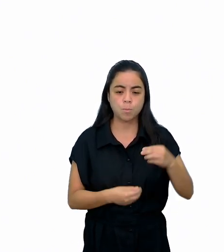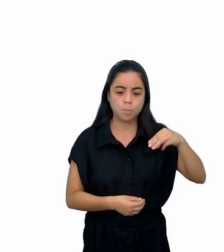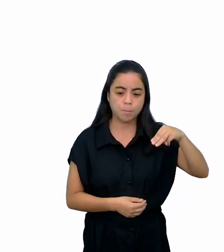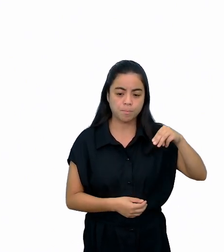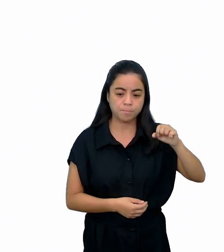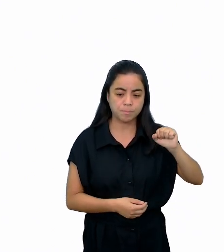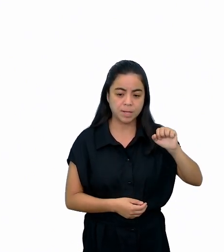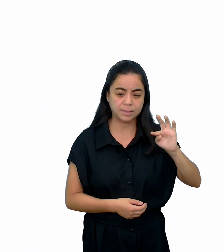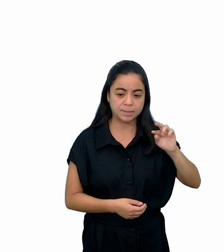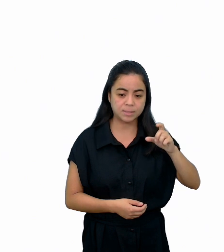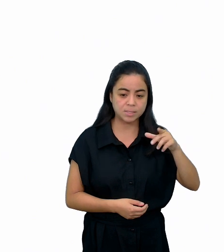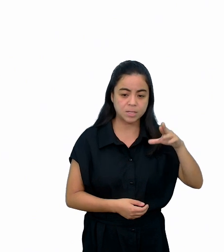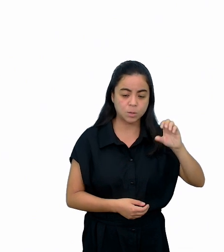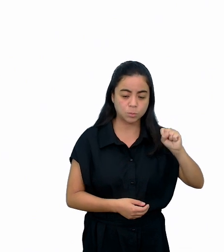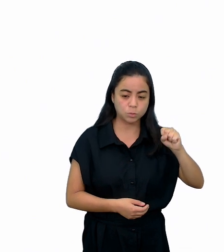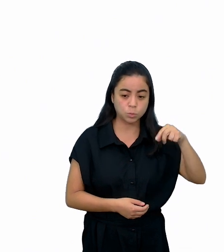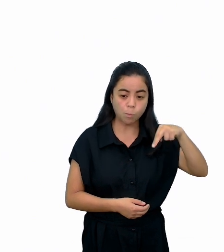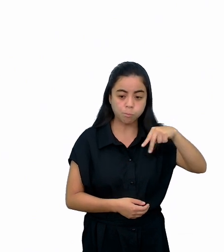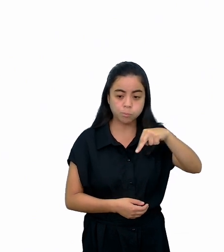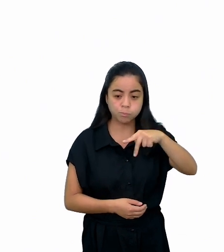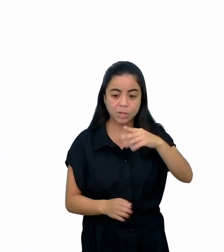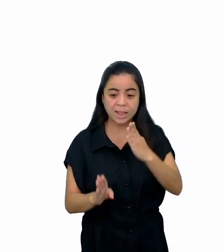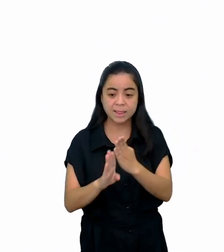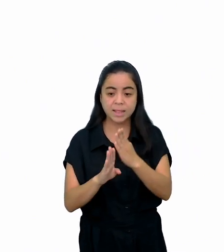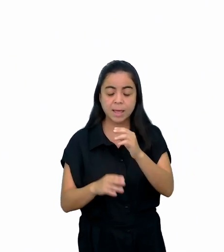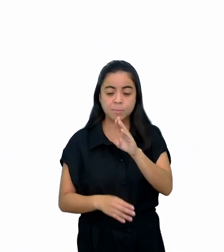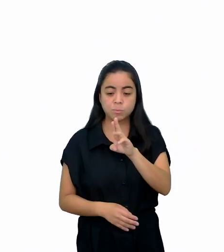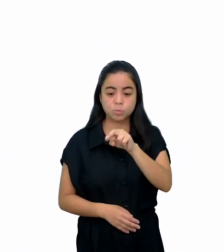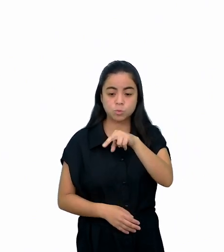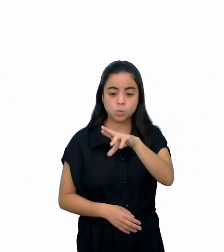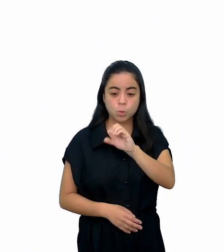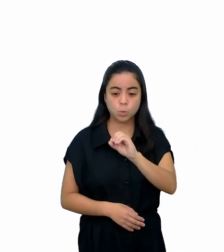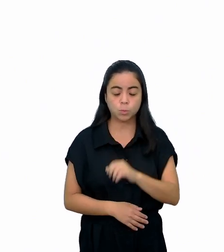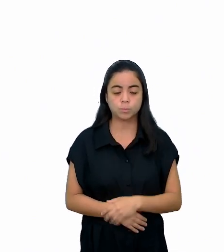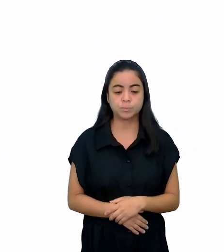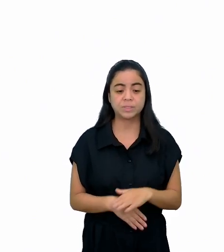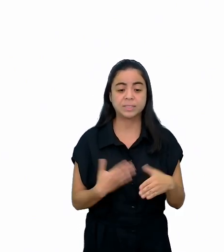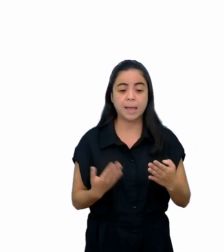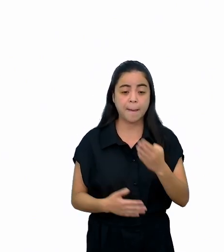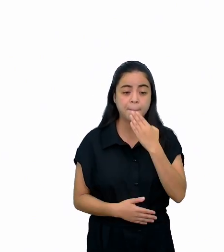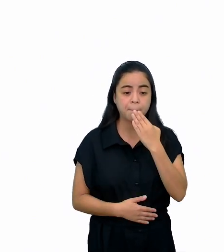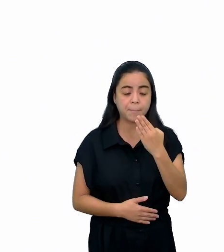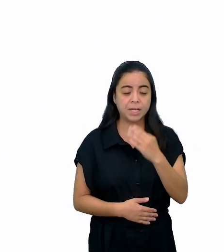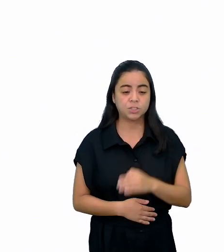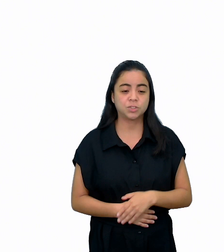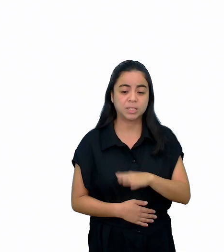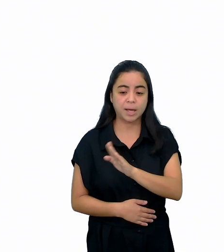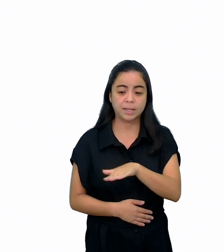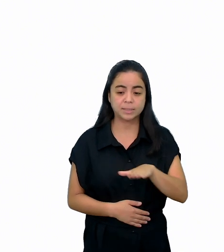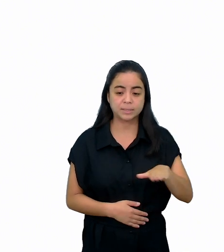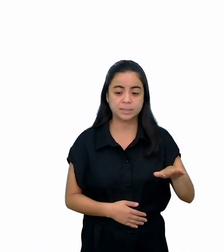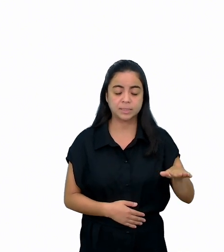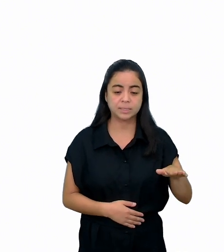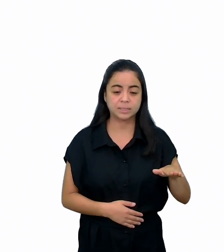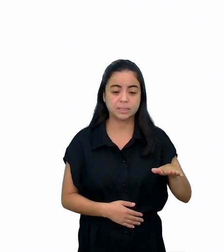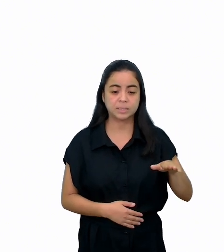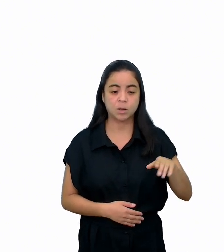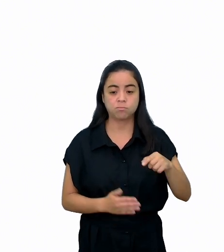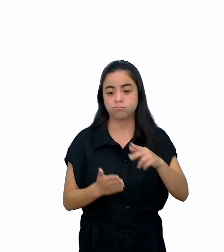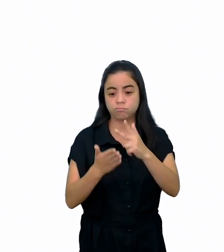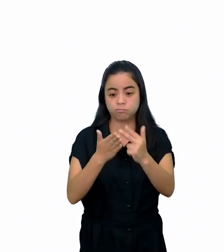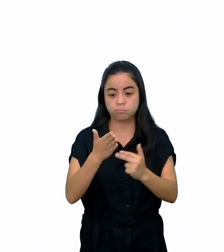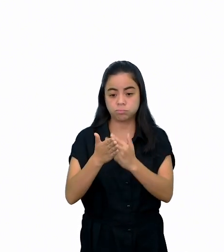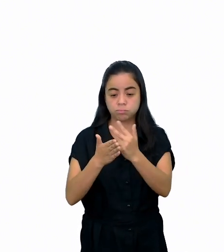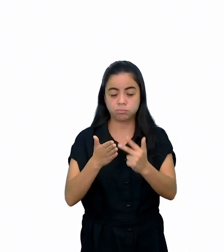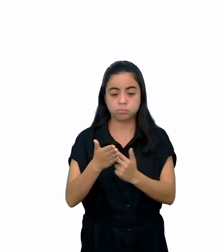as crianças descrevam esse deslocamento de Mateus. E é solicitado que as crianças façam aí o traçado,